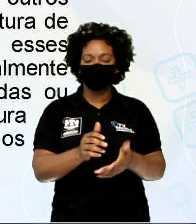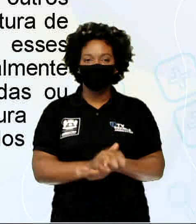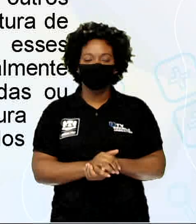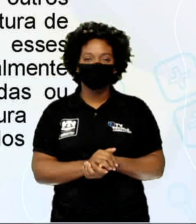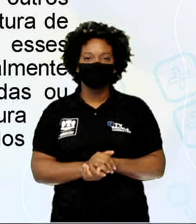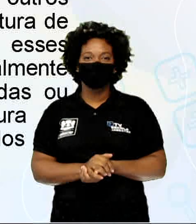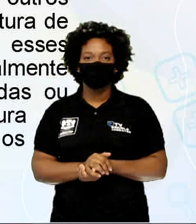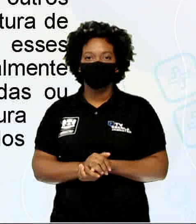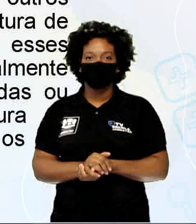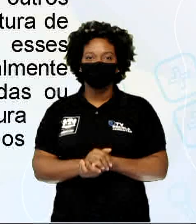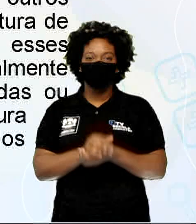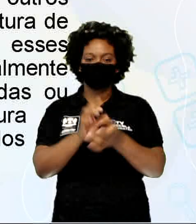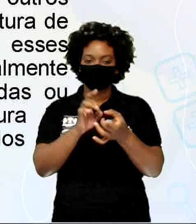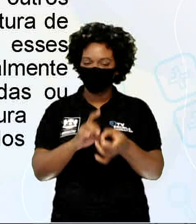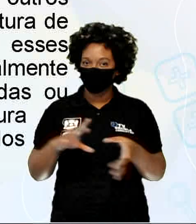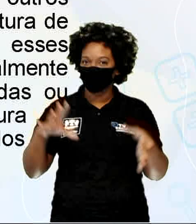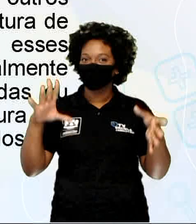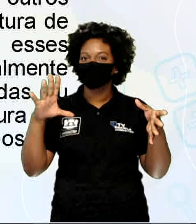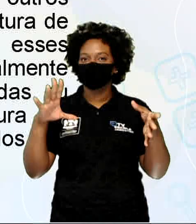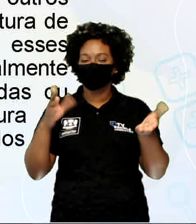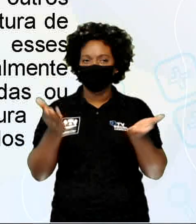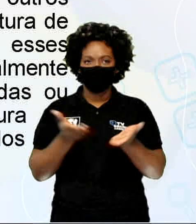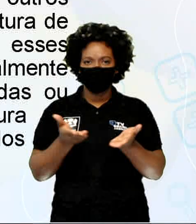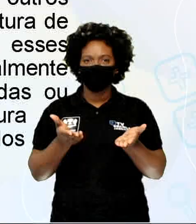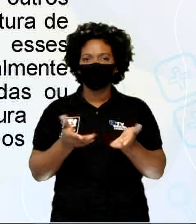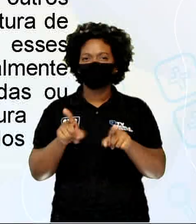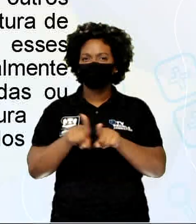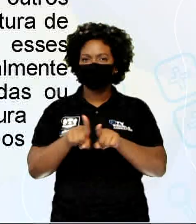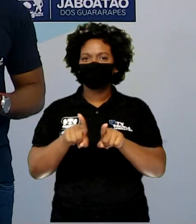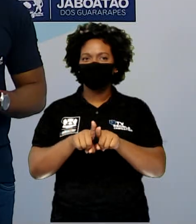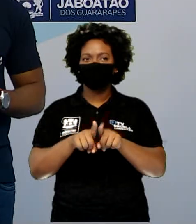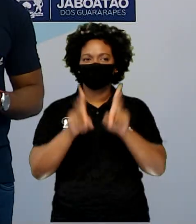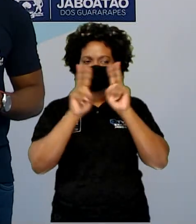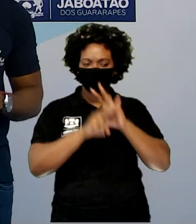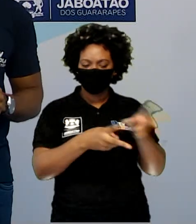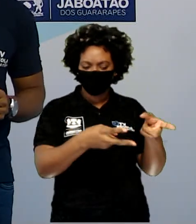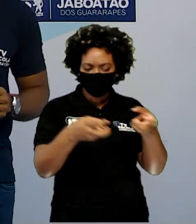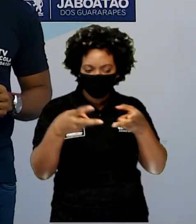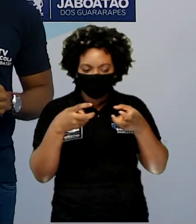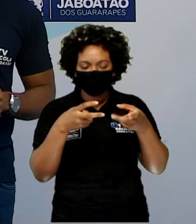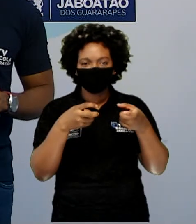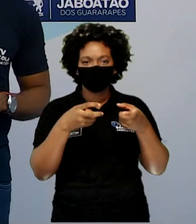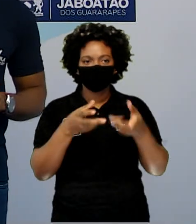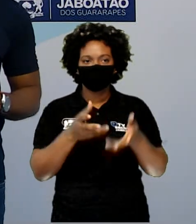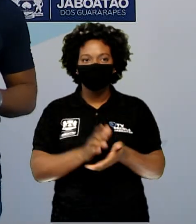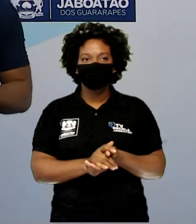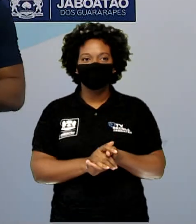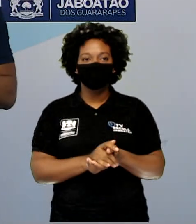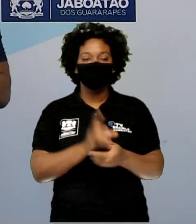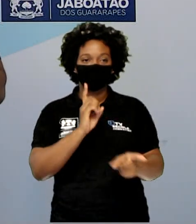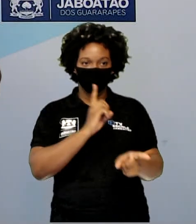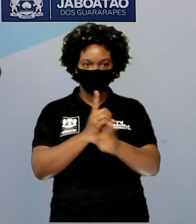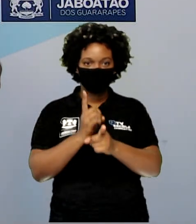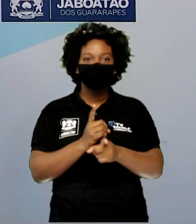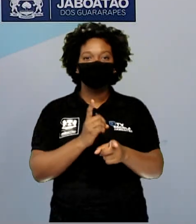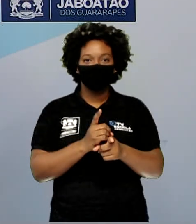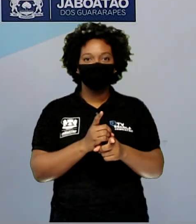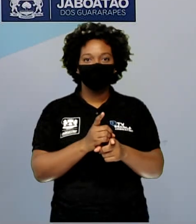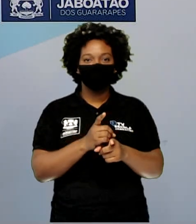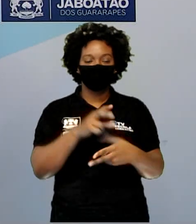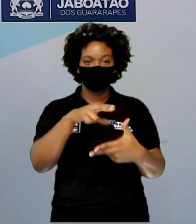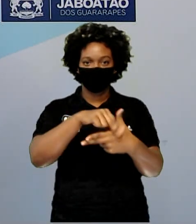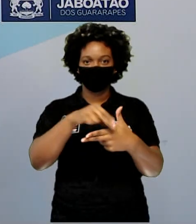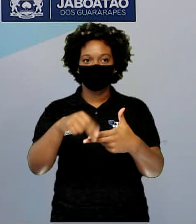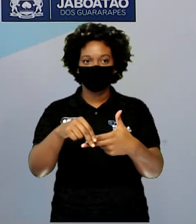livres. Eles ficam até hoje, se você observar em alguns mercados, você vai poder encontrar alguns cordéis assim, nesse estilo que eu